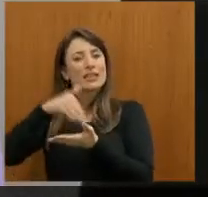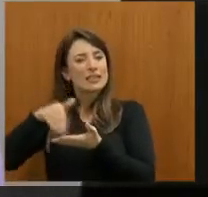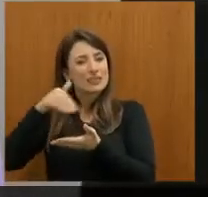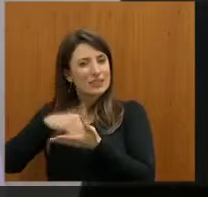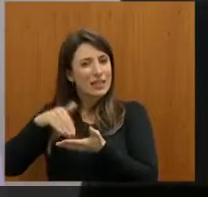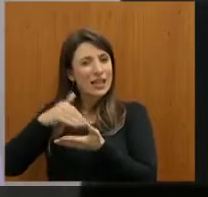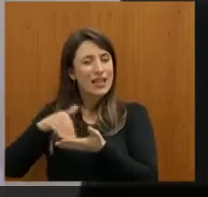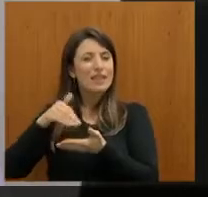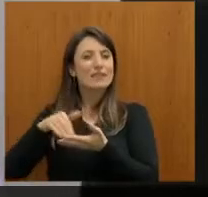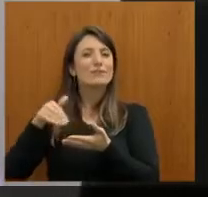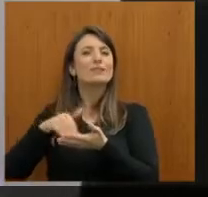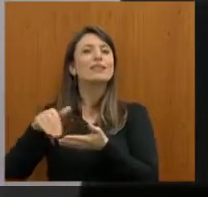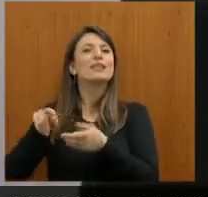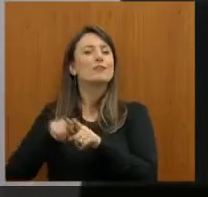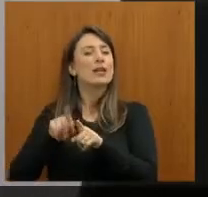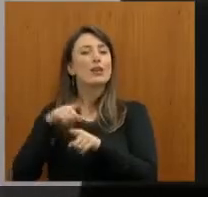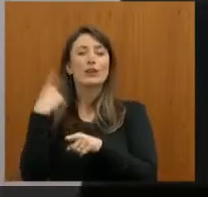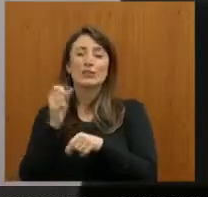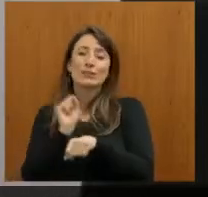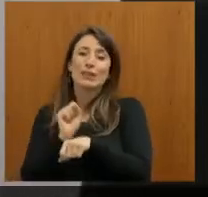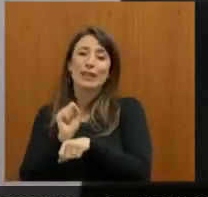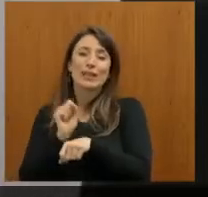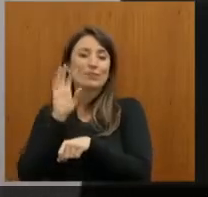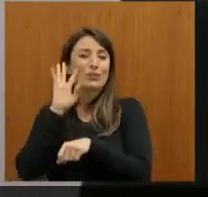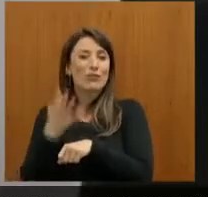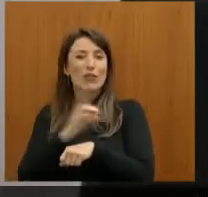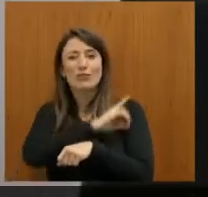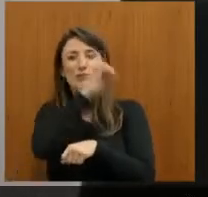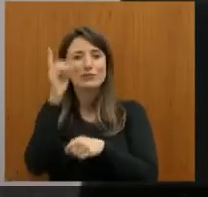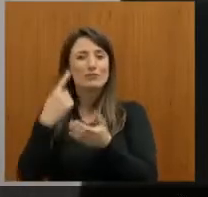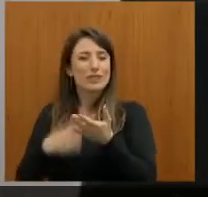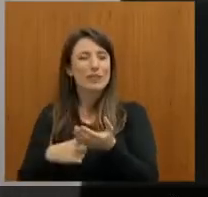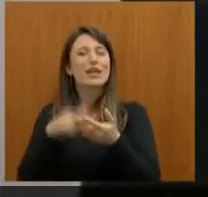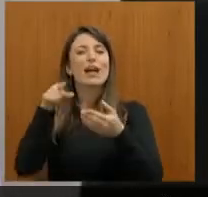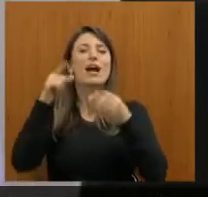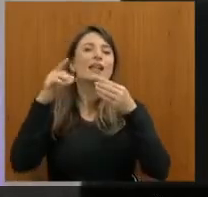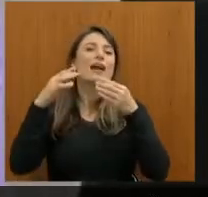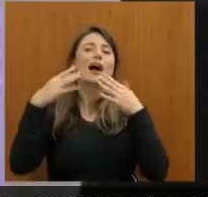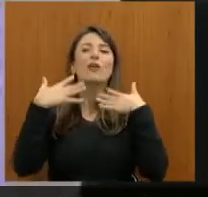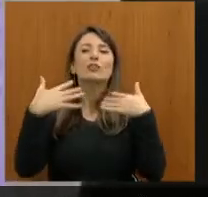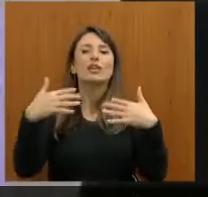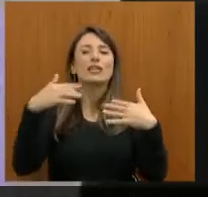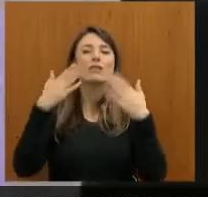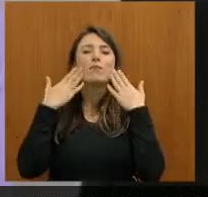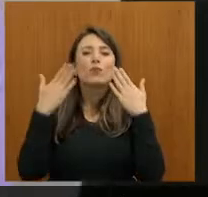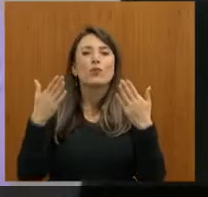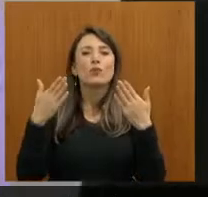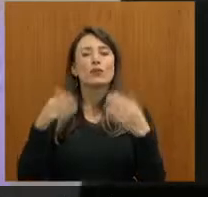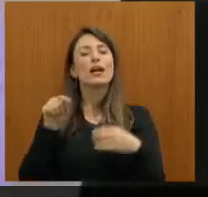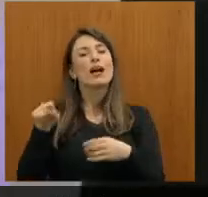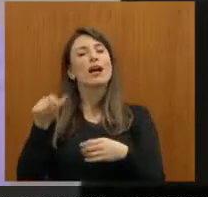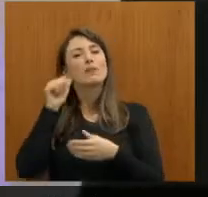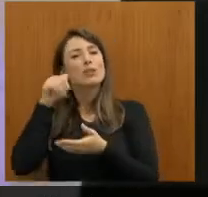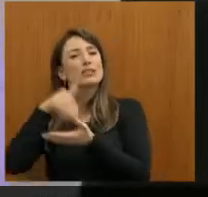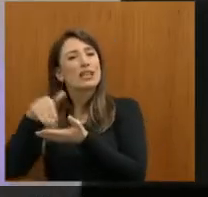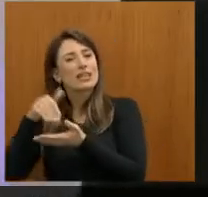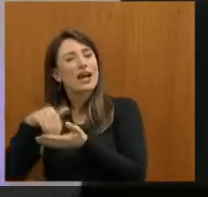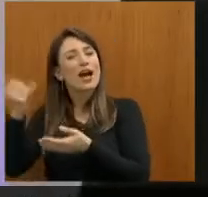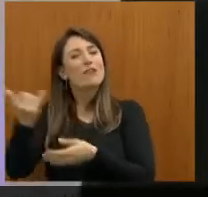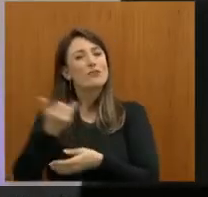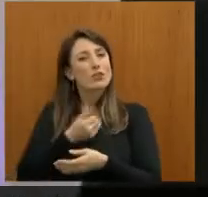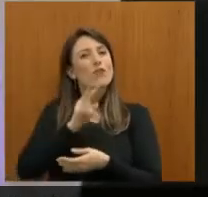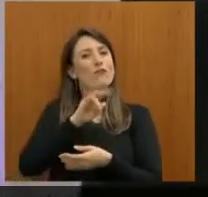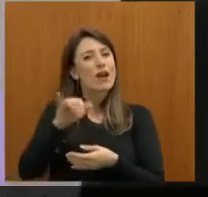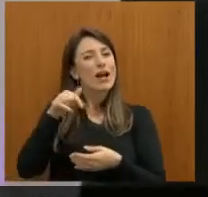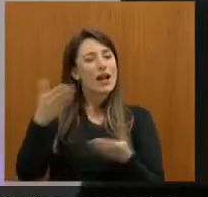a agência pública aqui também na Assembleia É nos comunicou que a lei vai ser regulamentado agora em agosto e até o